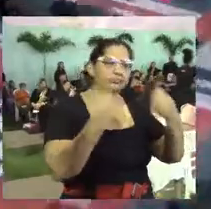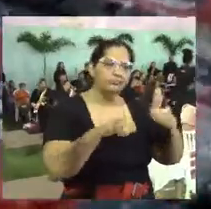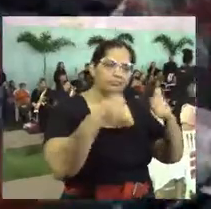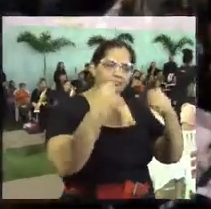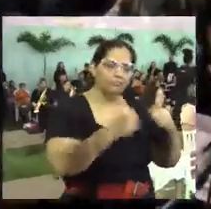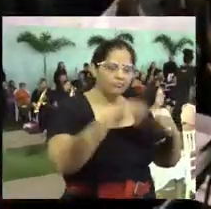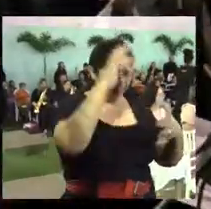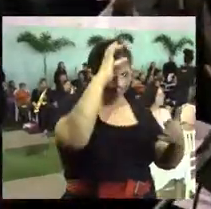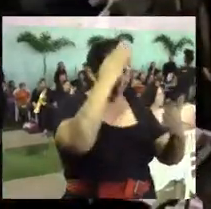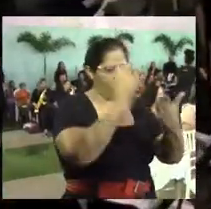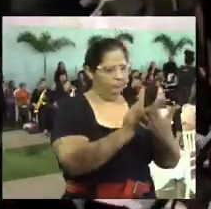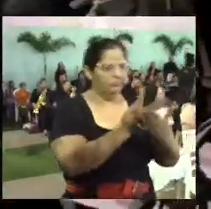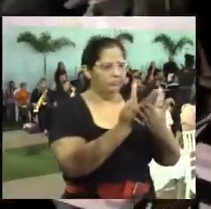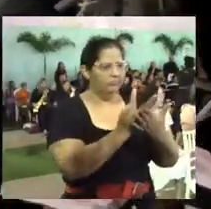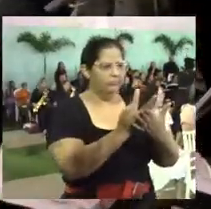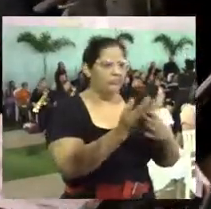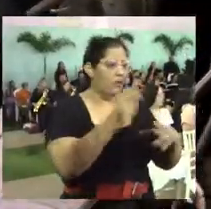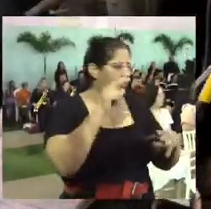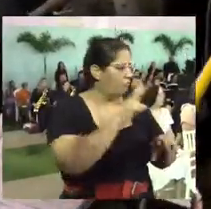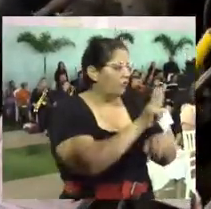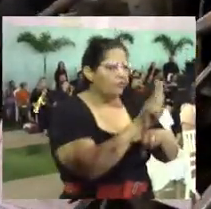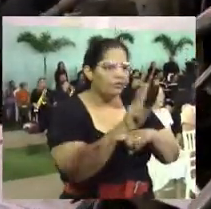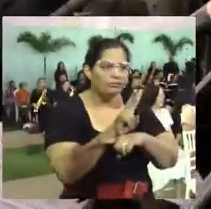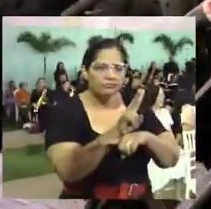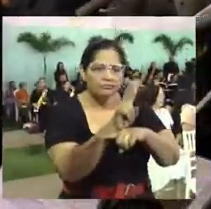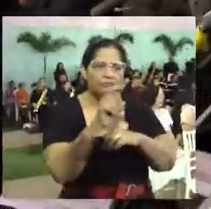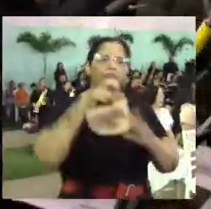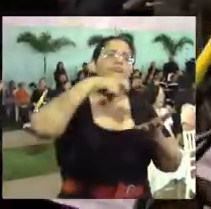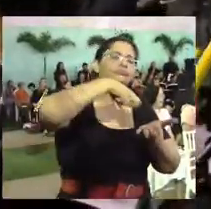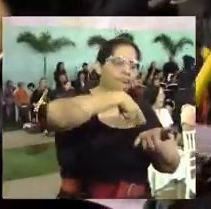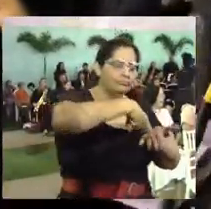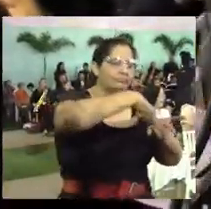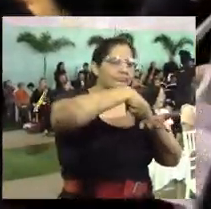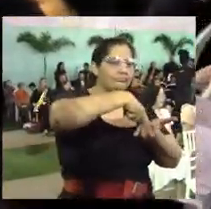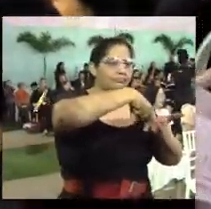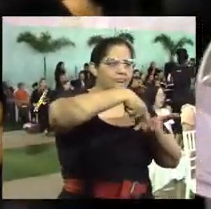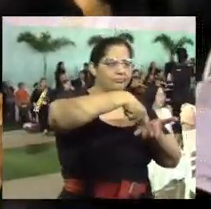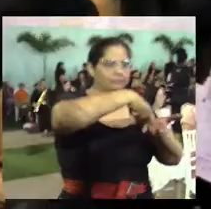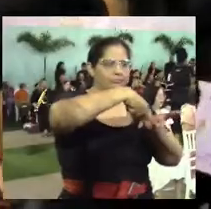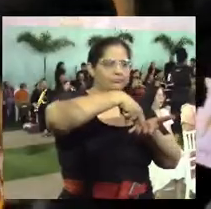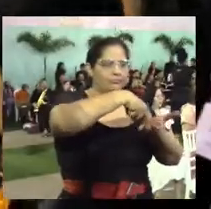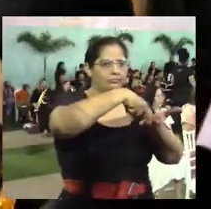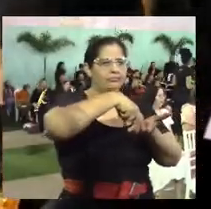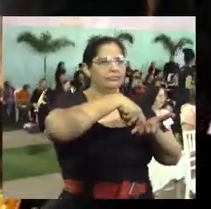te copiar e orar